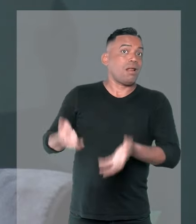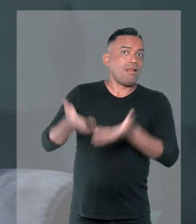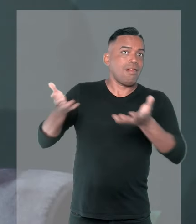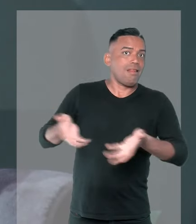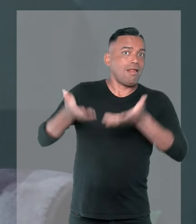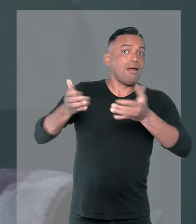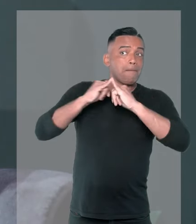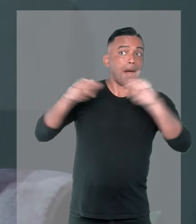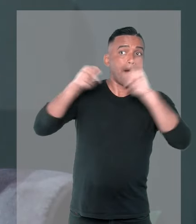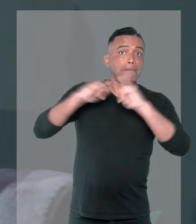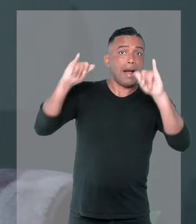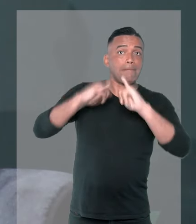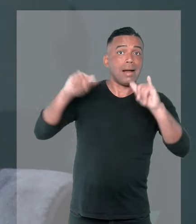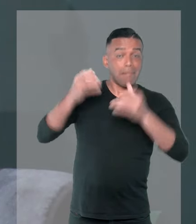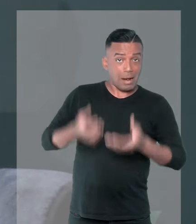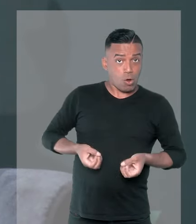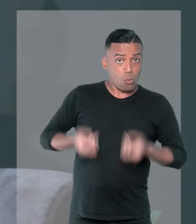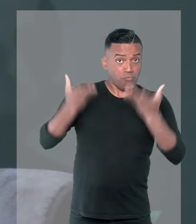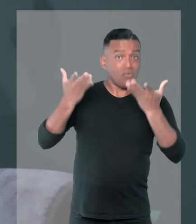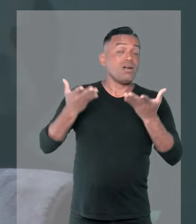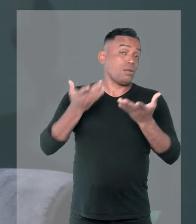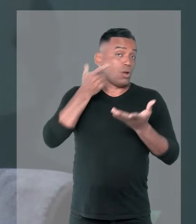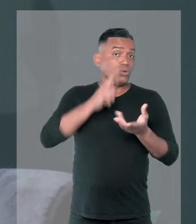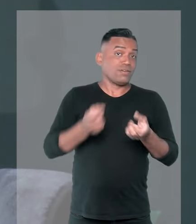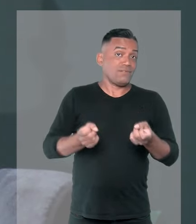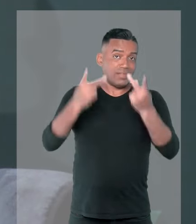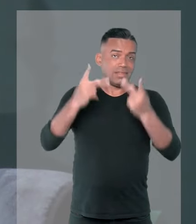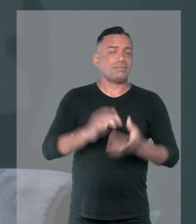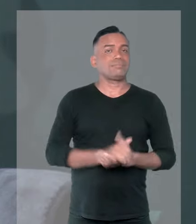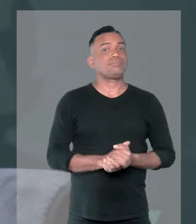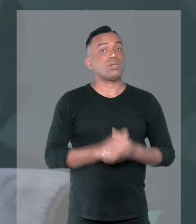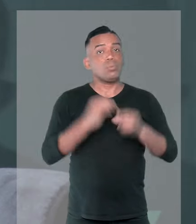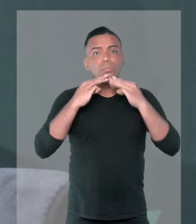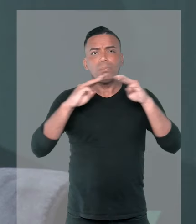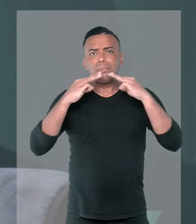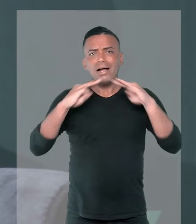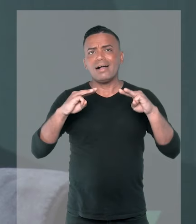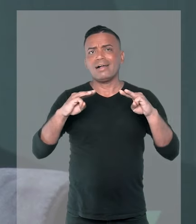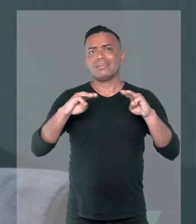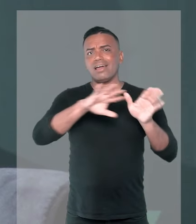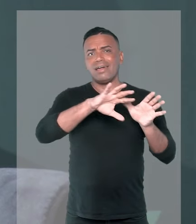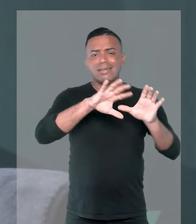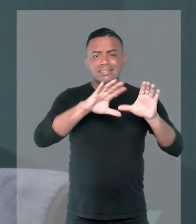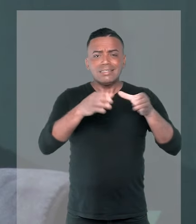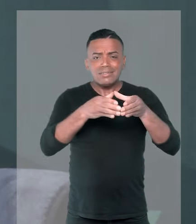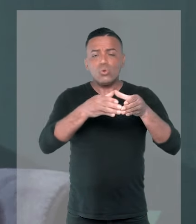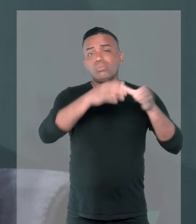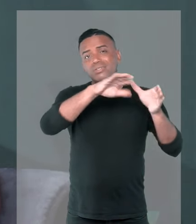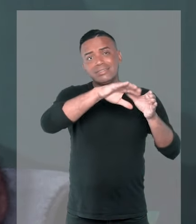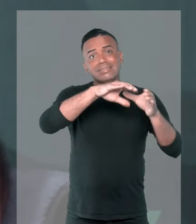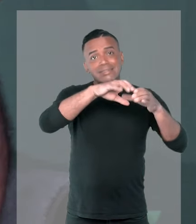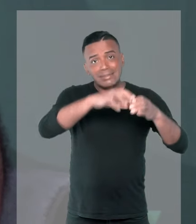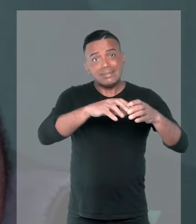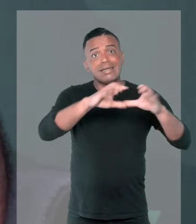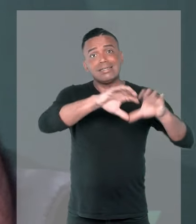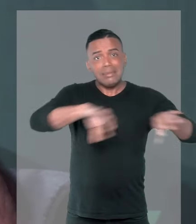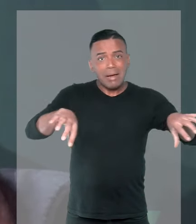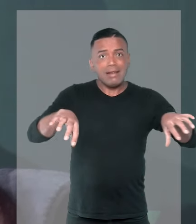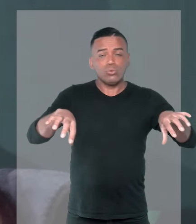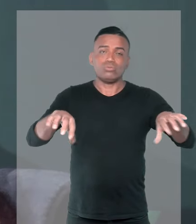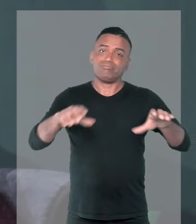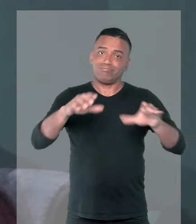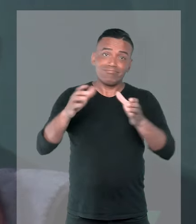Faça a publicidade para vender isso aqui não é nem você que vai vender então o marketing ele é isolado como departamento que recebe eh